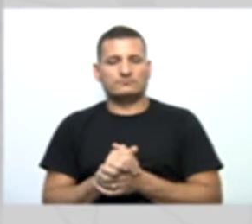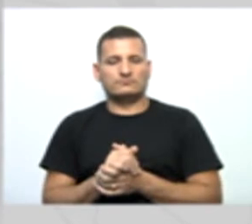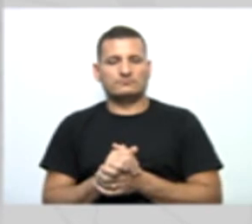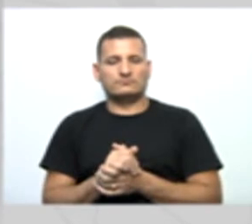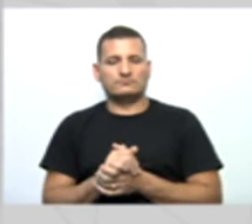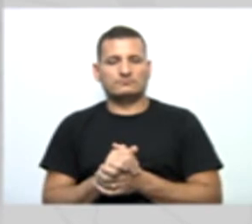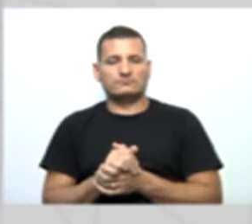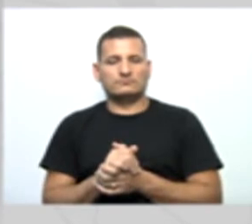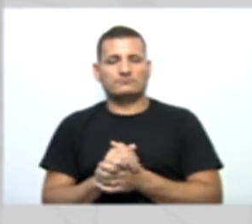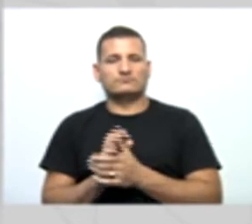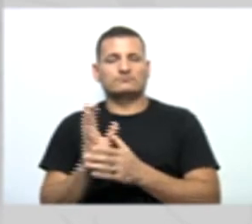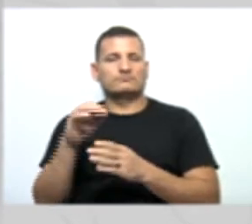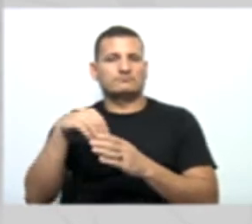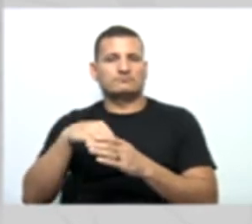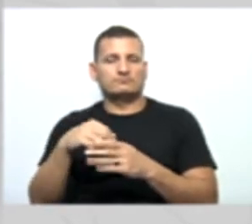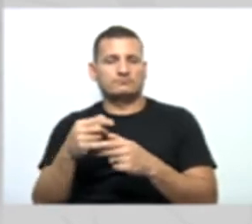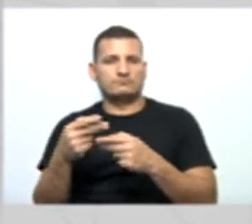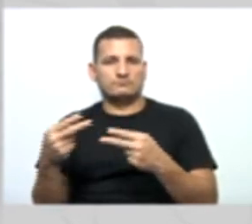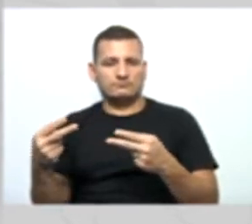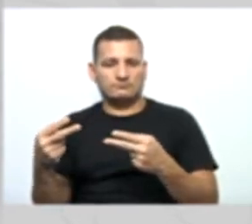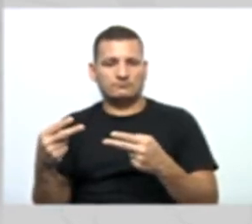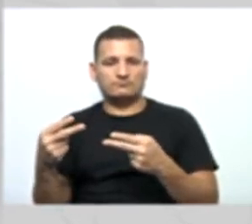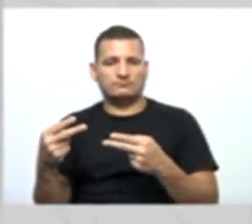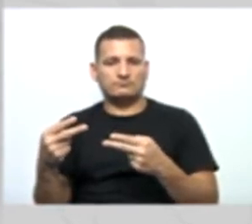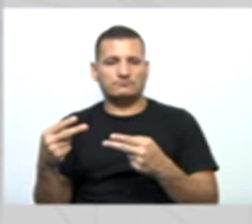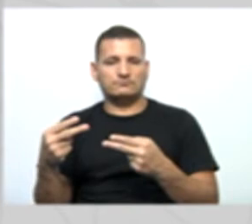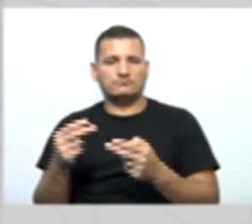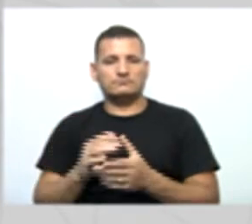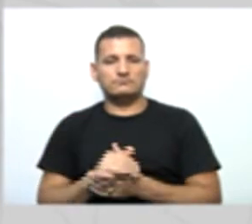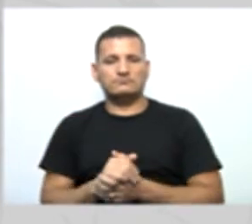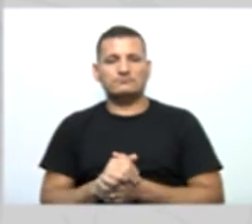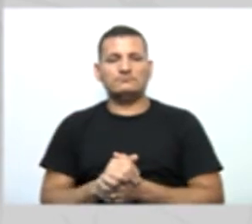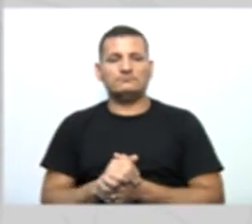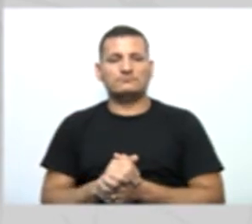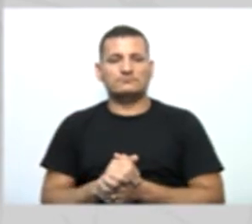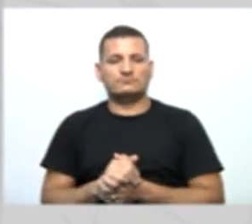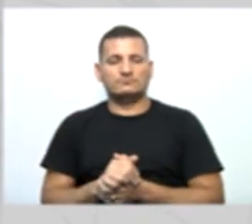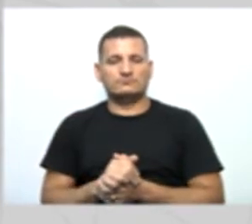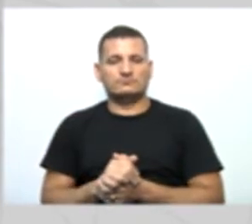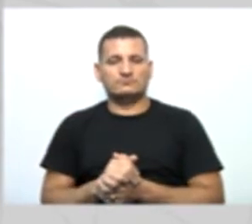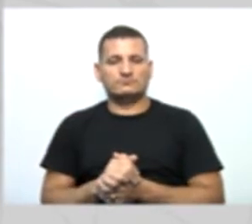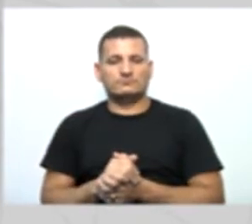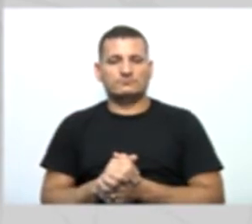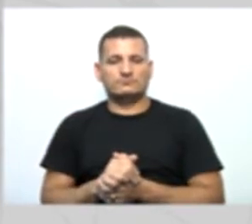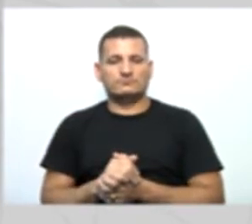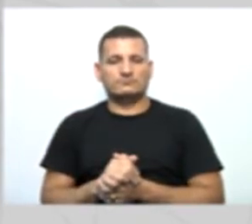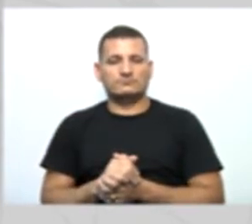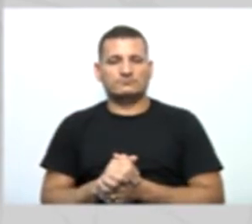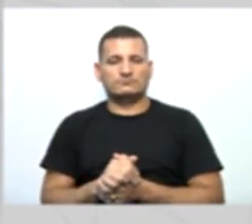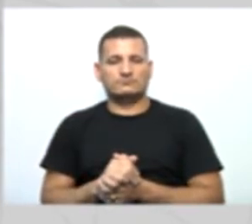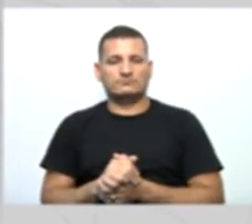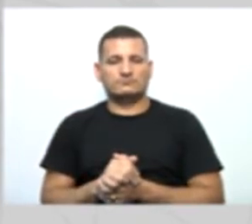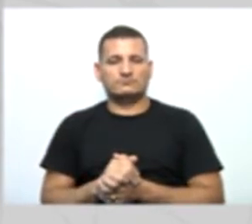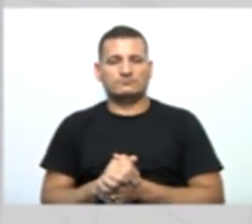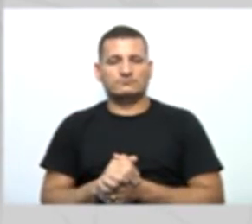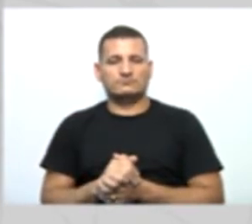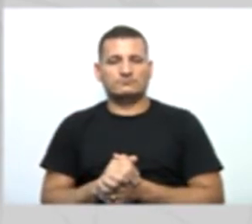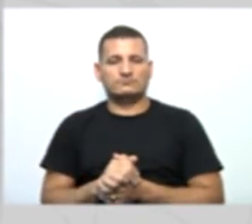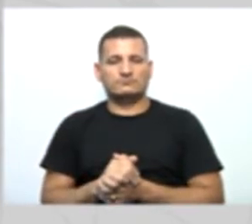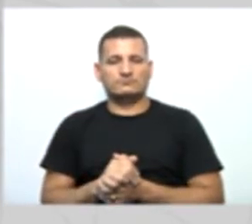o nosso objeto, certo? São as ações implicadas sobre esse objeto. Aí nós vamos complementar esse